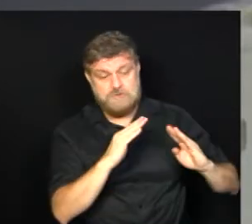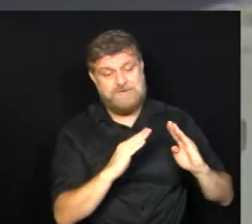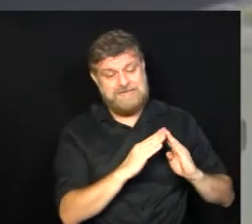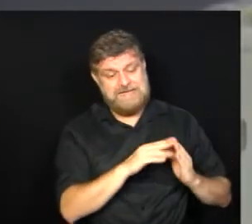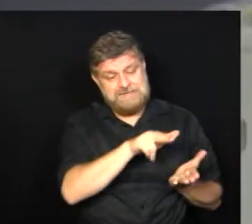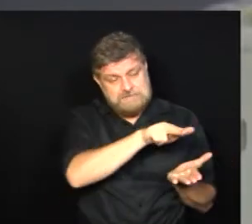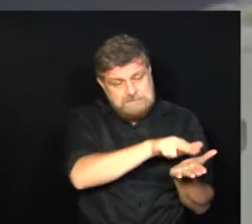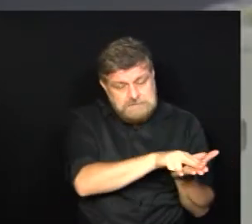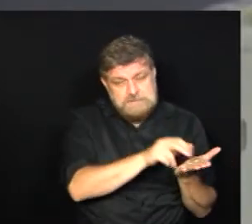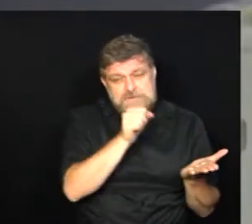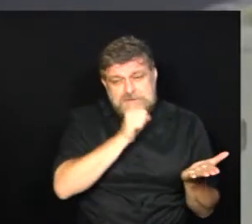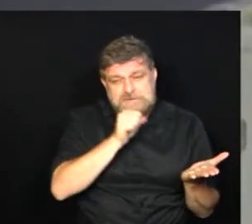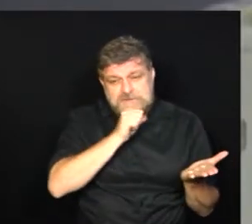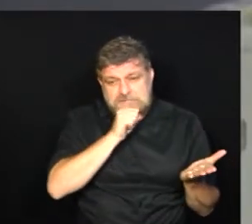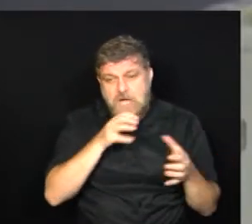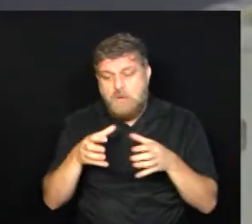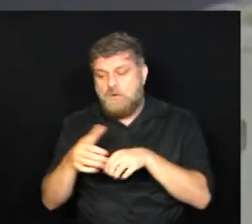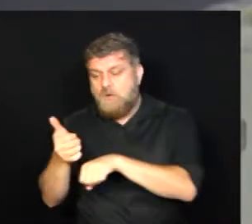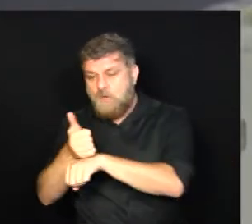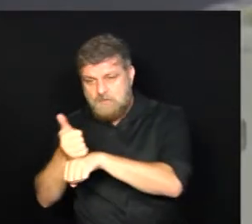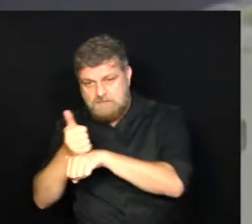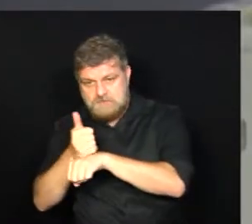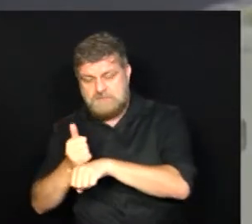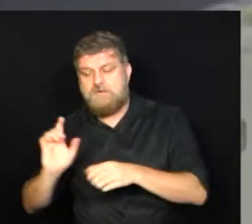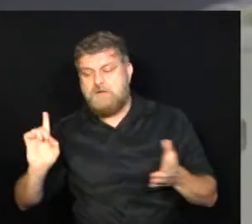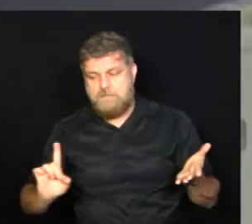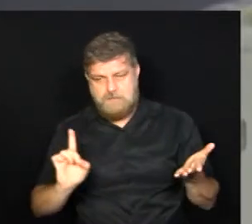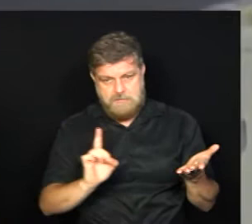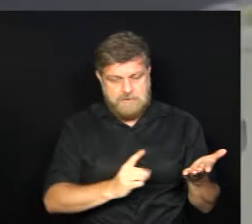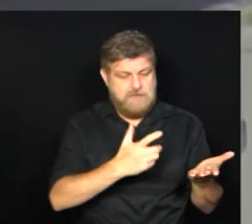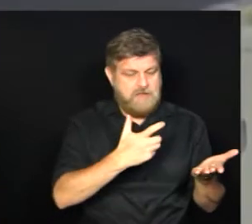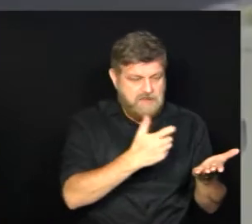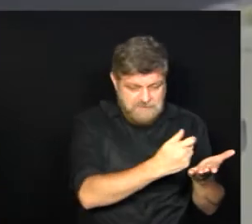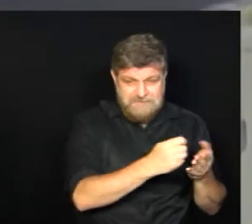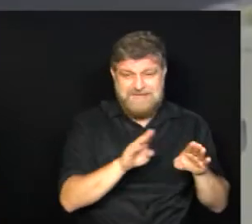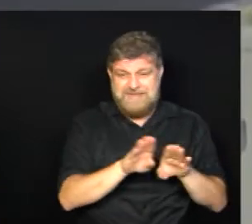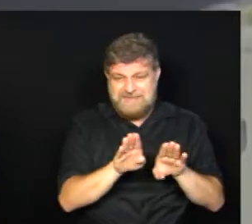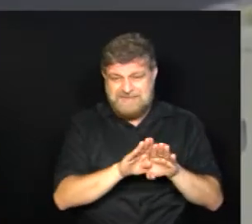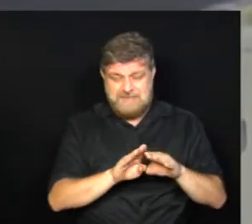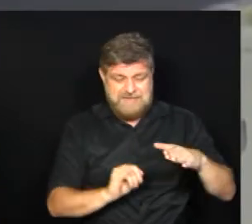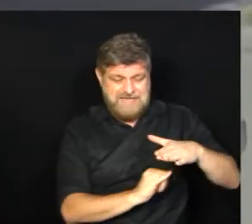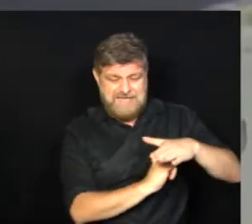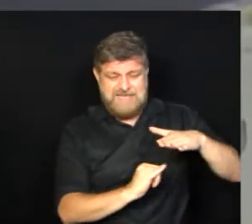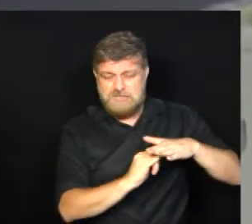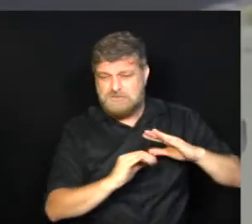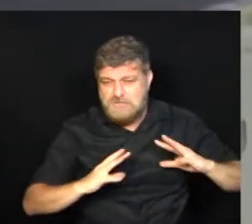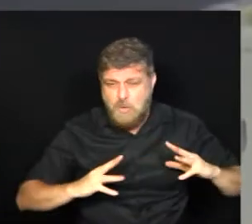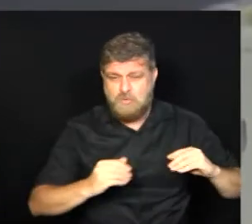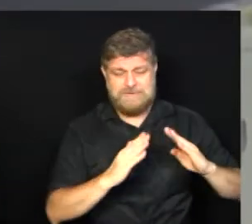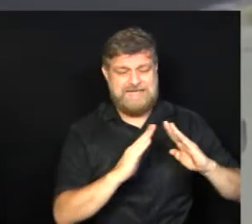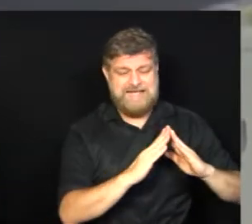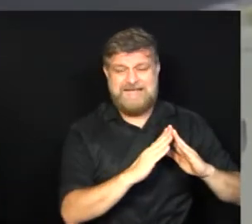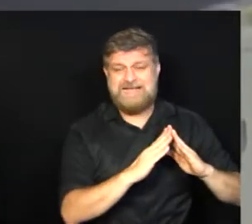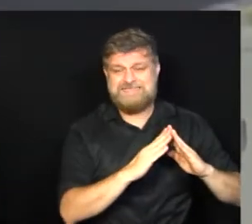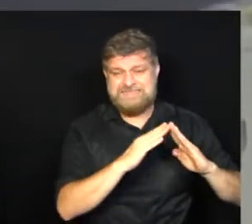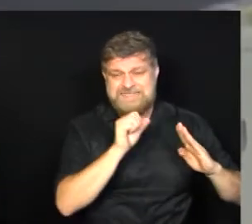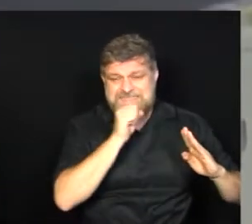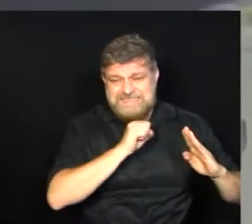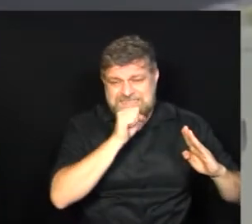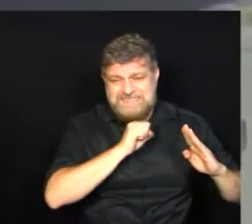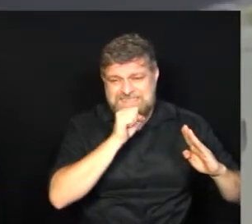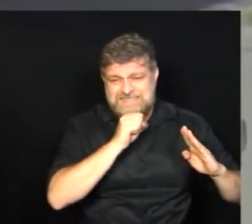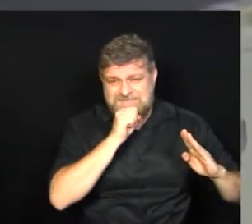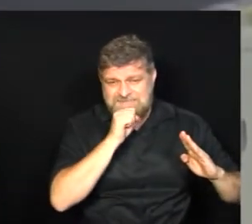até lá. Nós iremos também com as nossas equipes até todas as instituições de longa permanência para idosos.